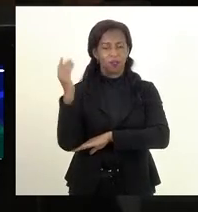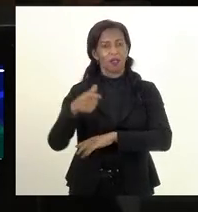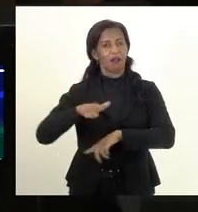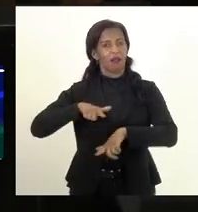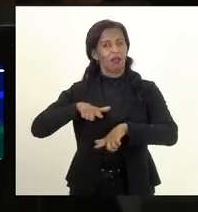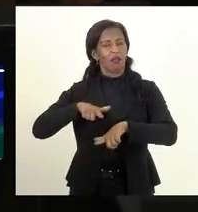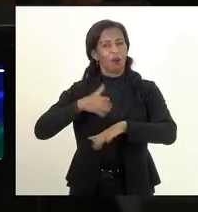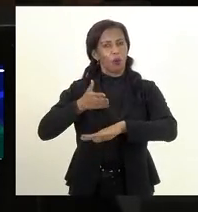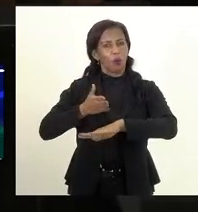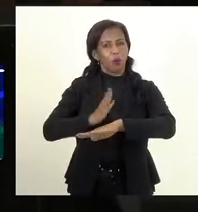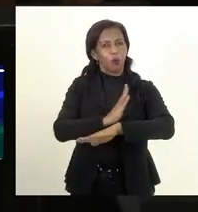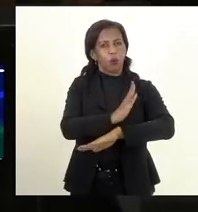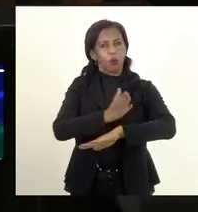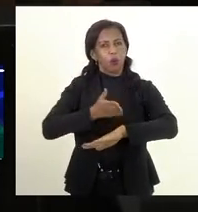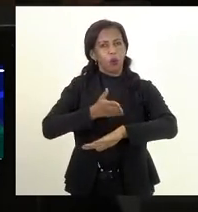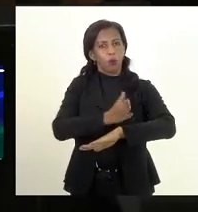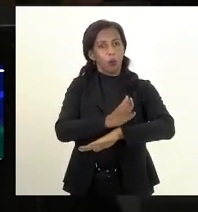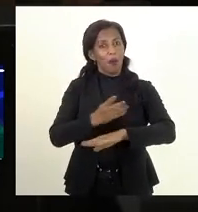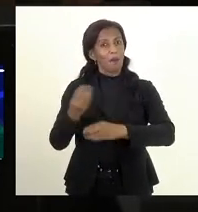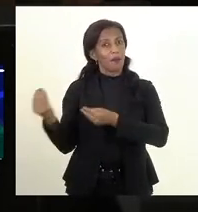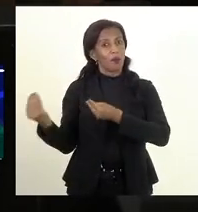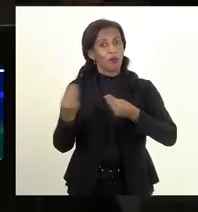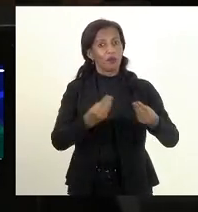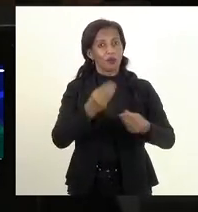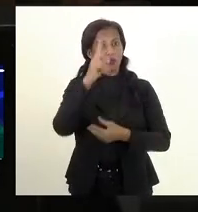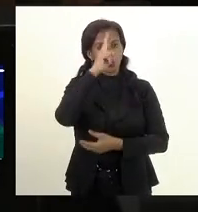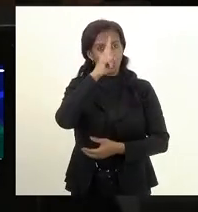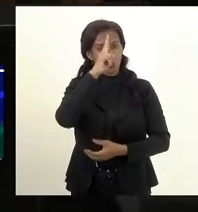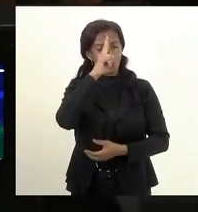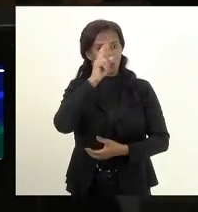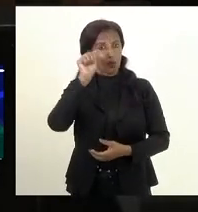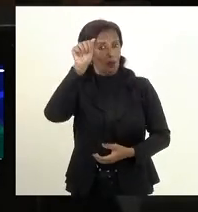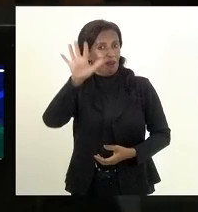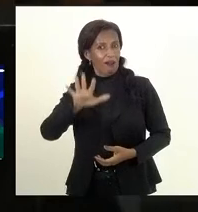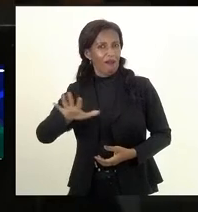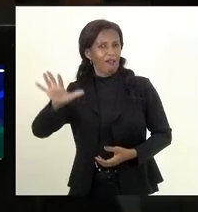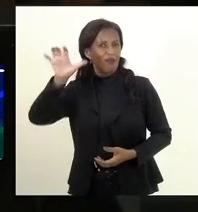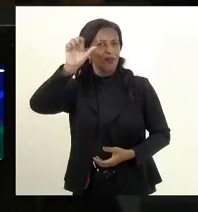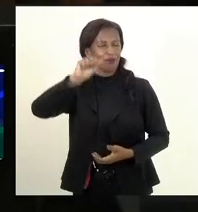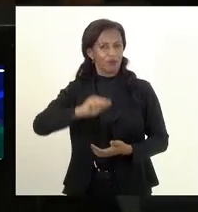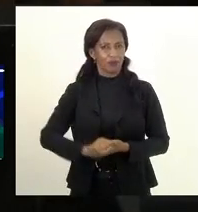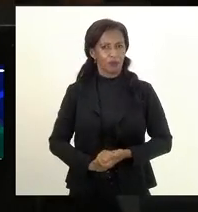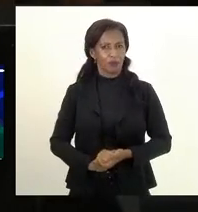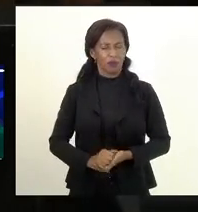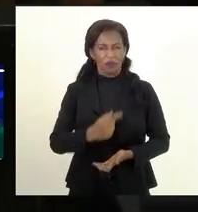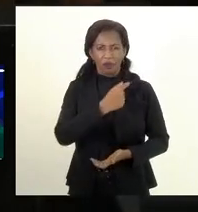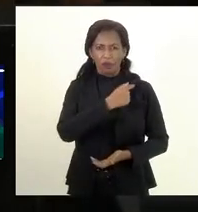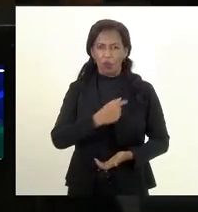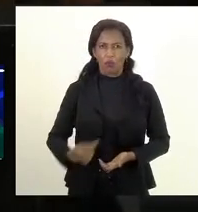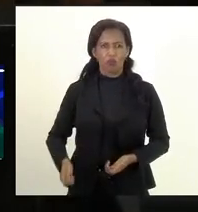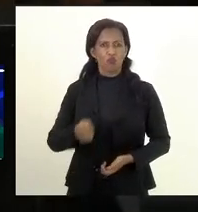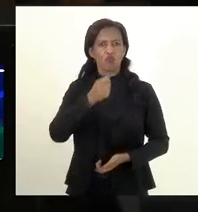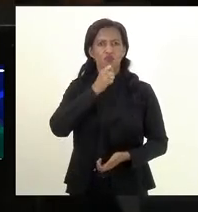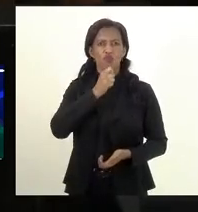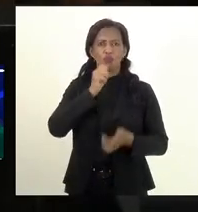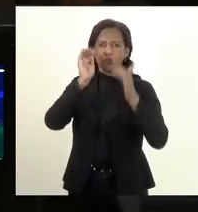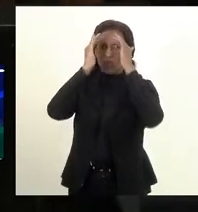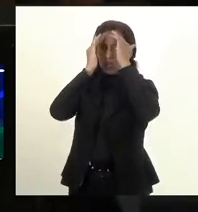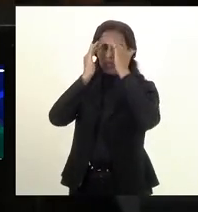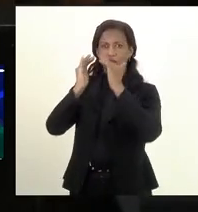dessa cultura afro histórica tão governo que diz respeito às nossas